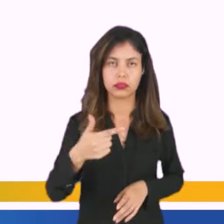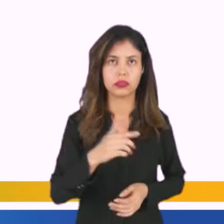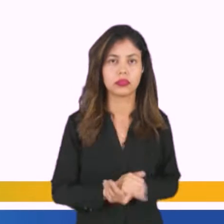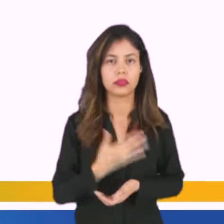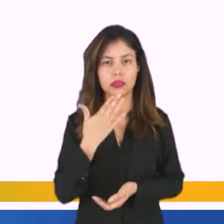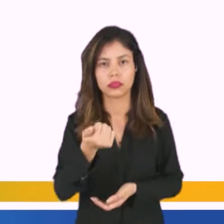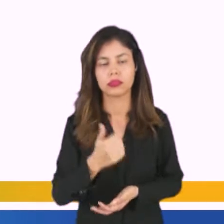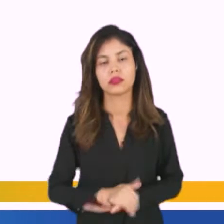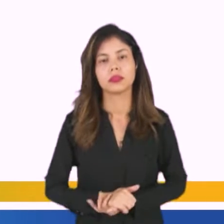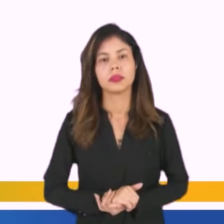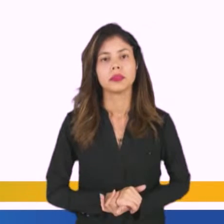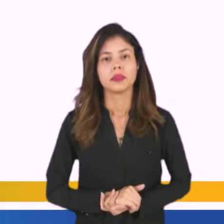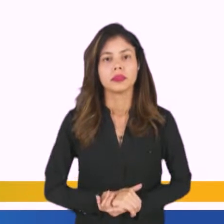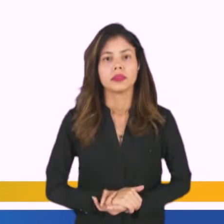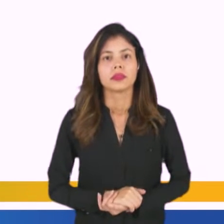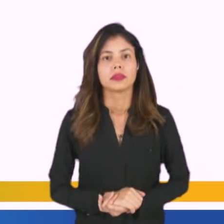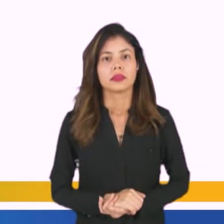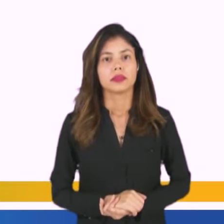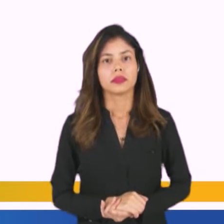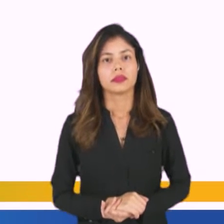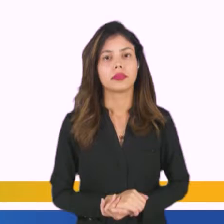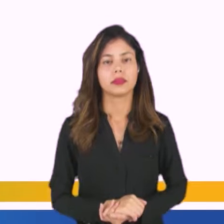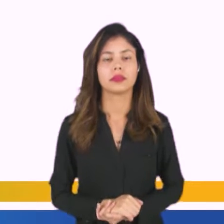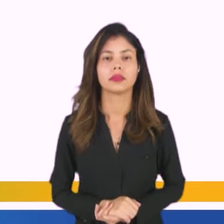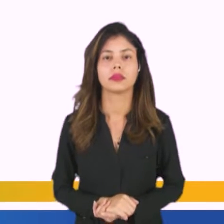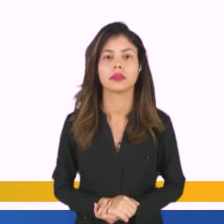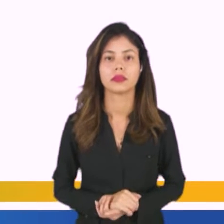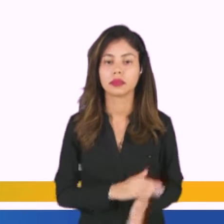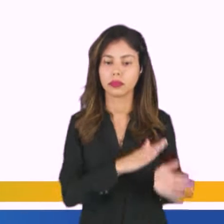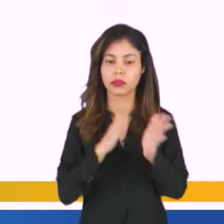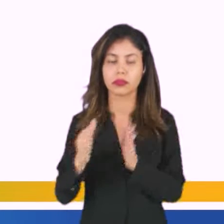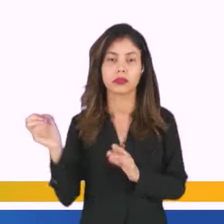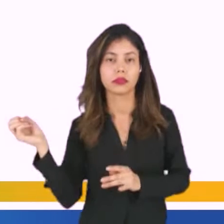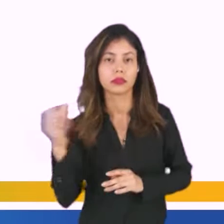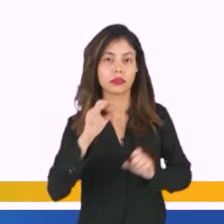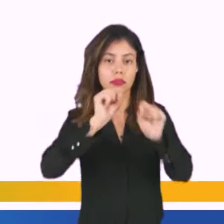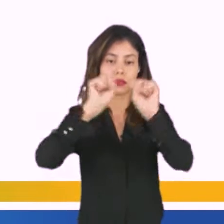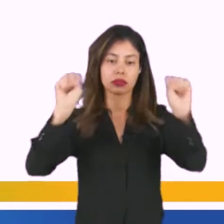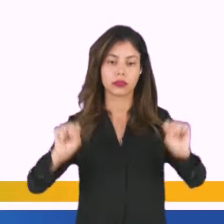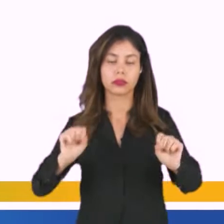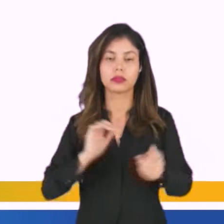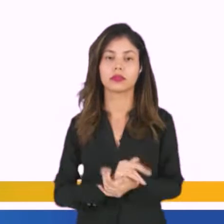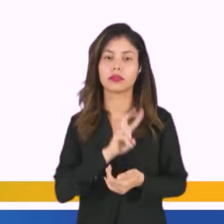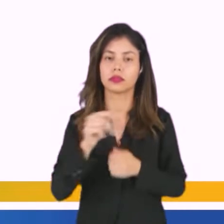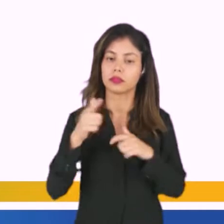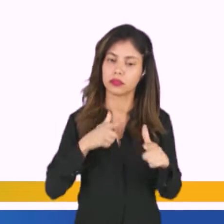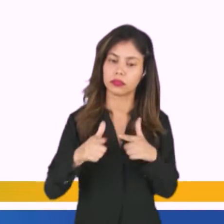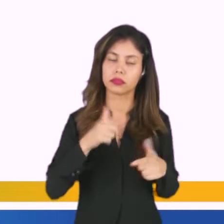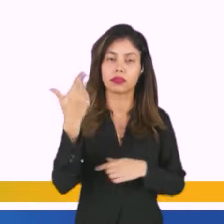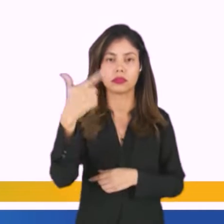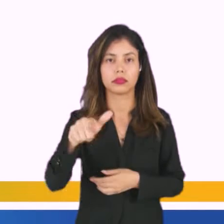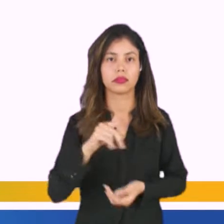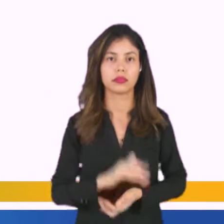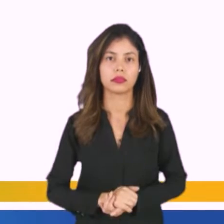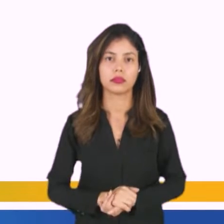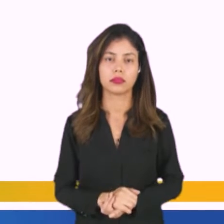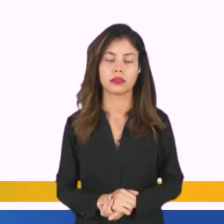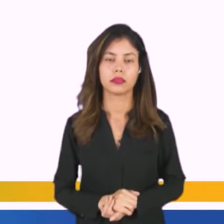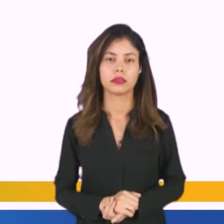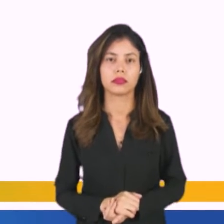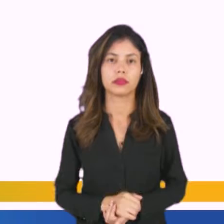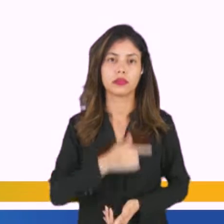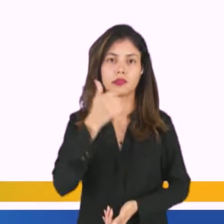2. Tudo bem? A partir desse novo sistema, nós vamos novamente agora trabalhar